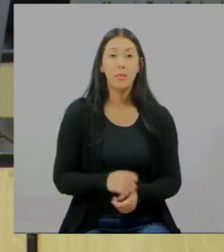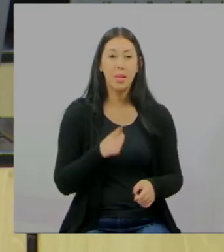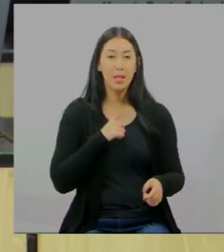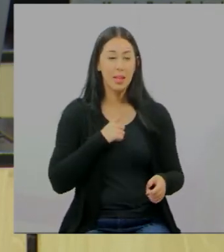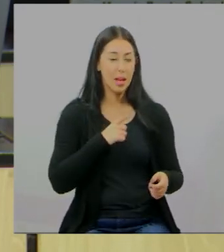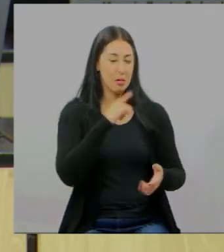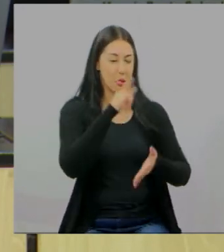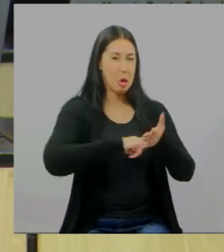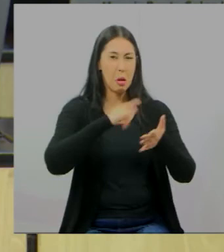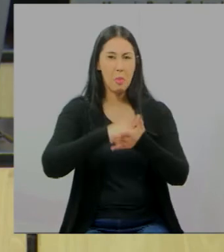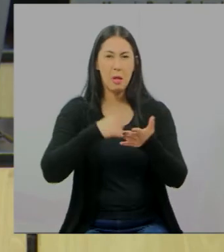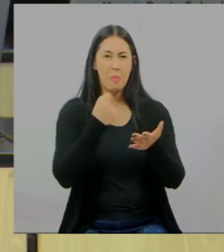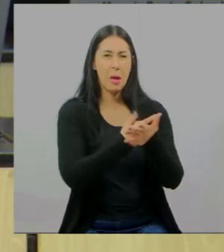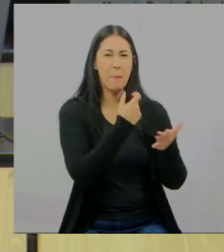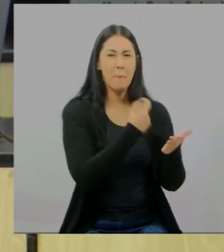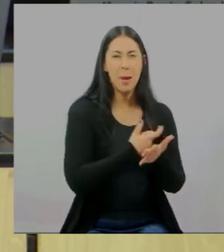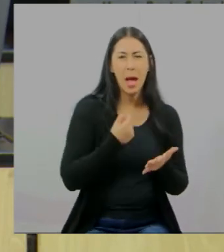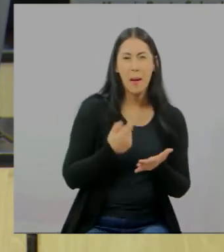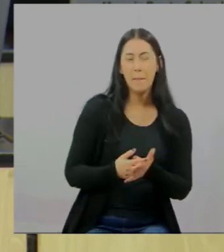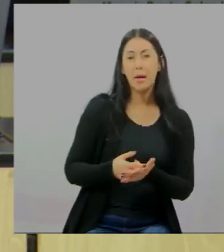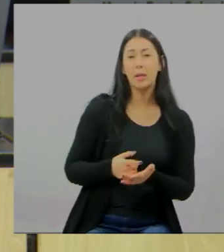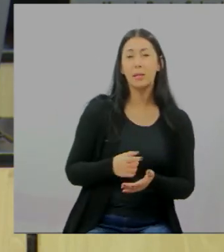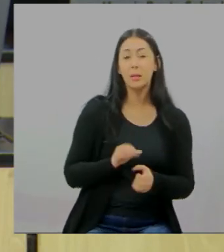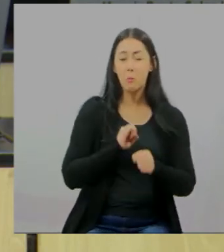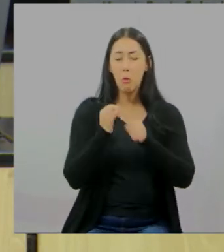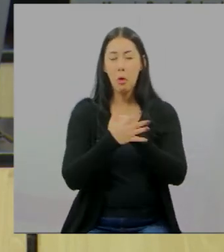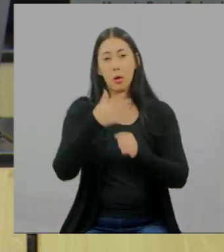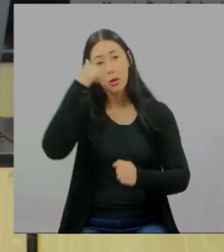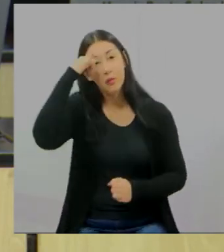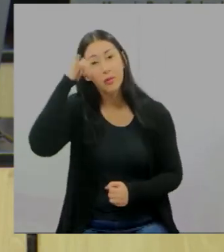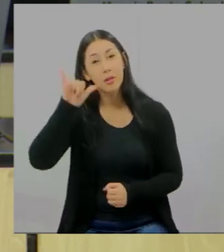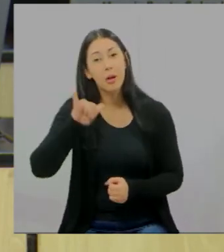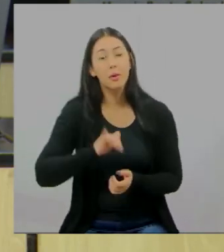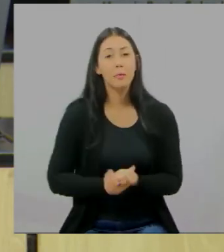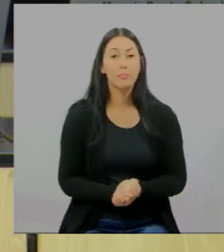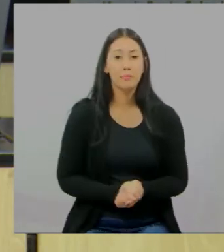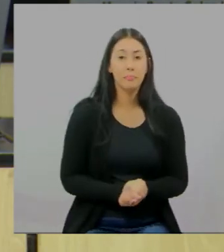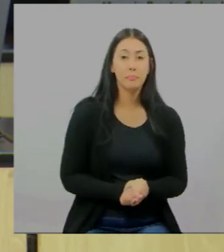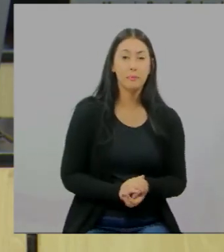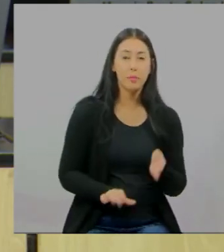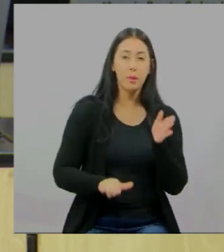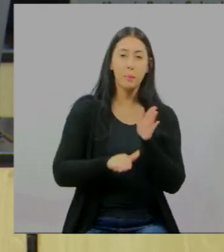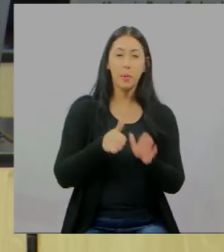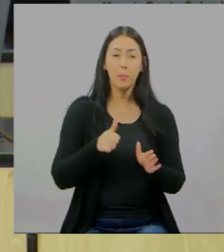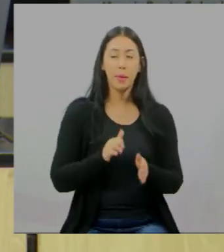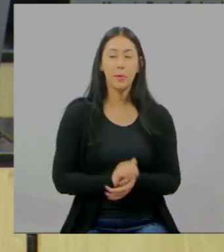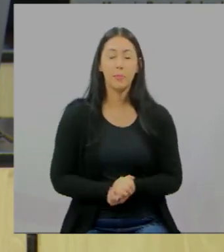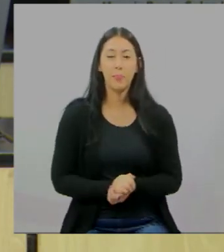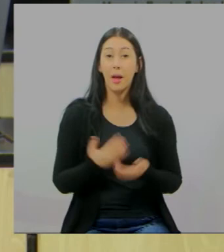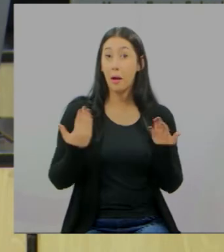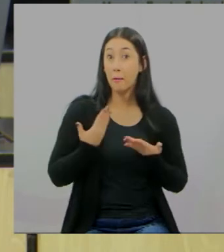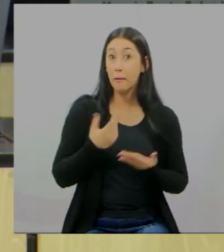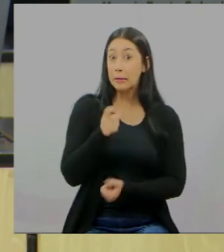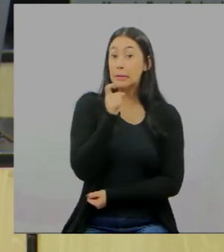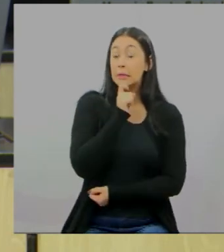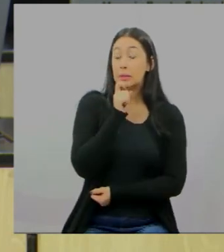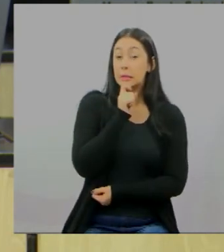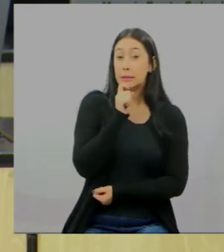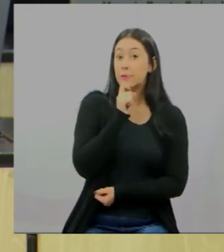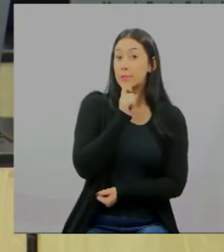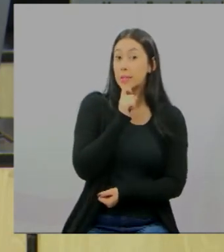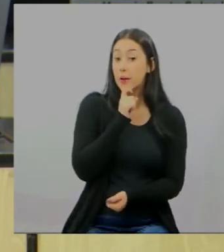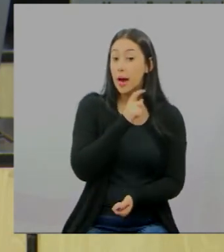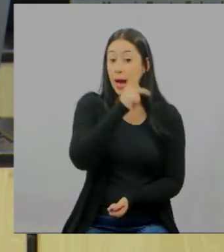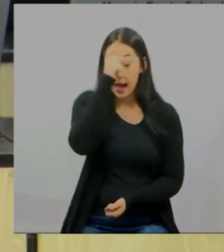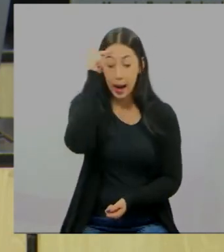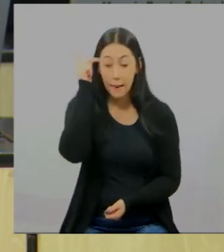verba pública emergencial de combate à Covid-19. Primeiro, diante do clima de inverno propício a expor as